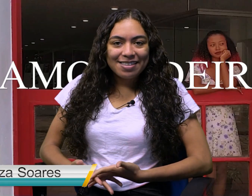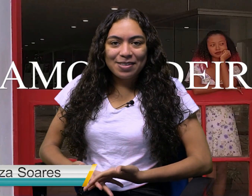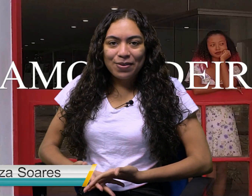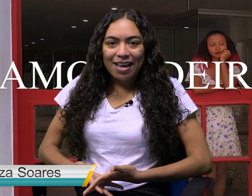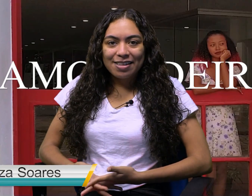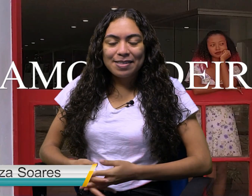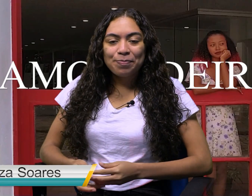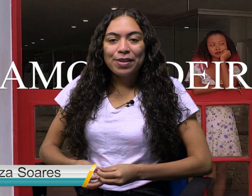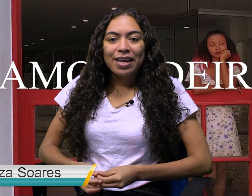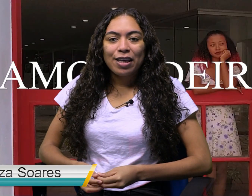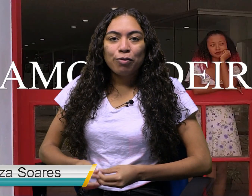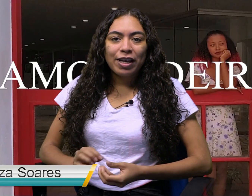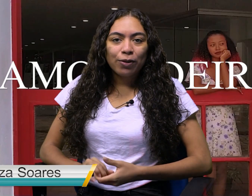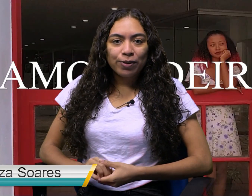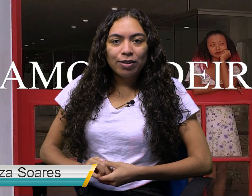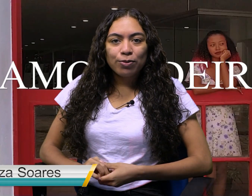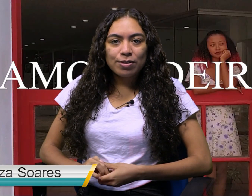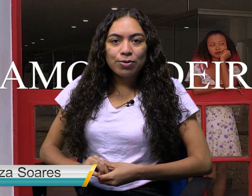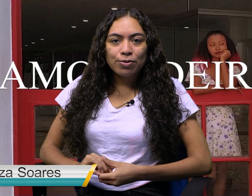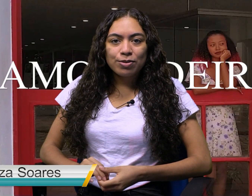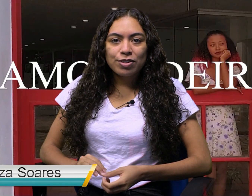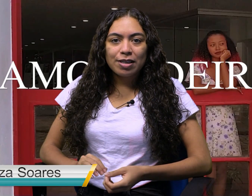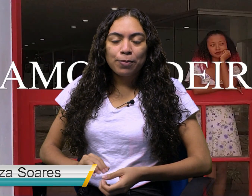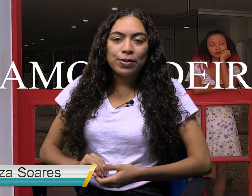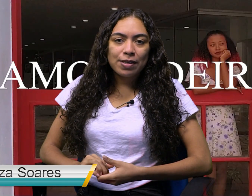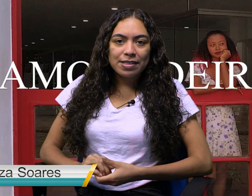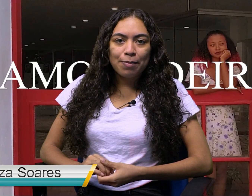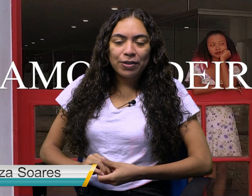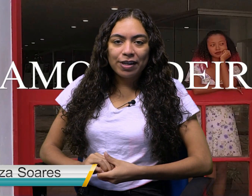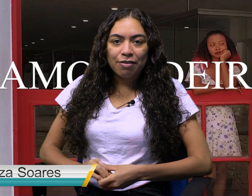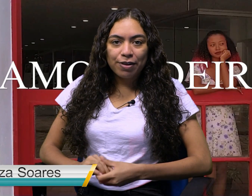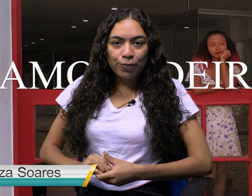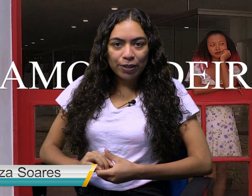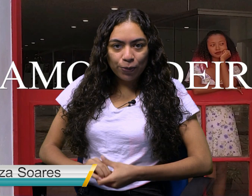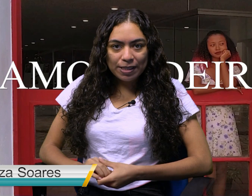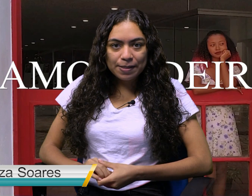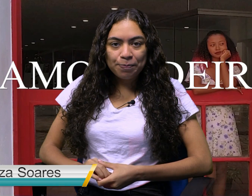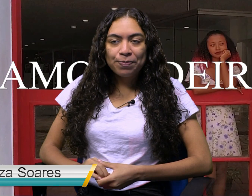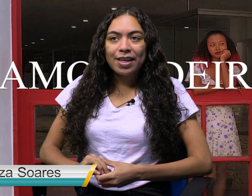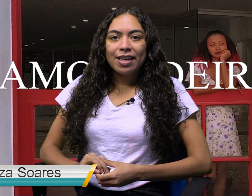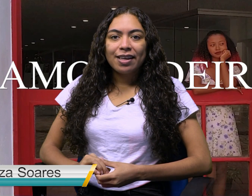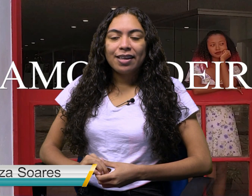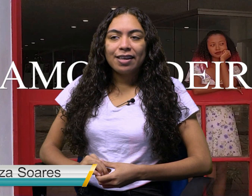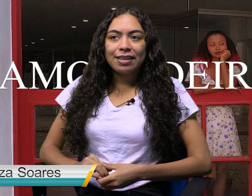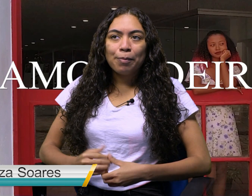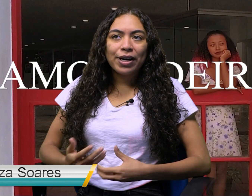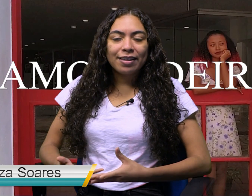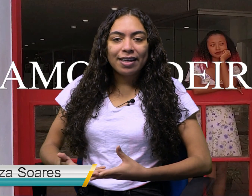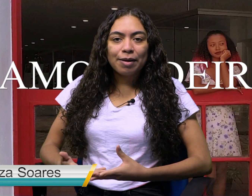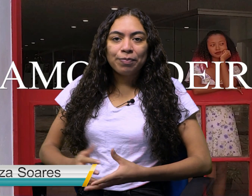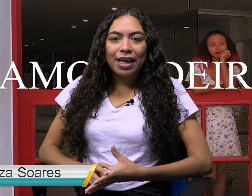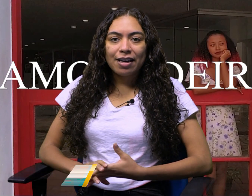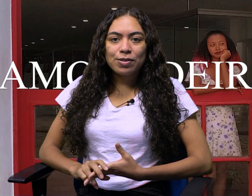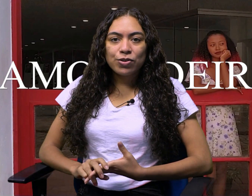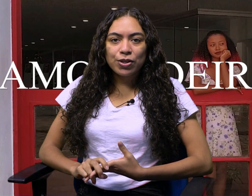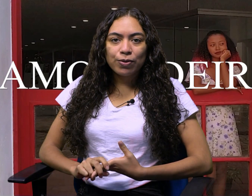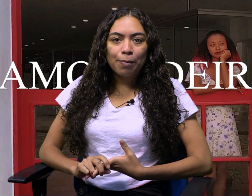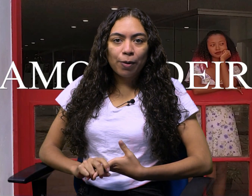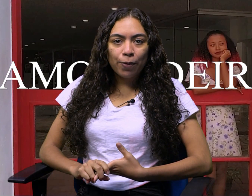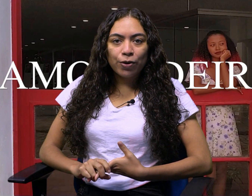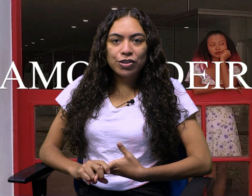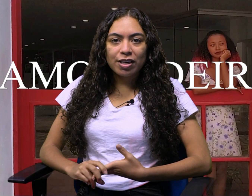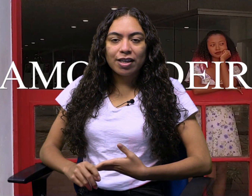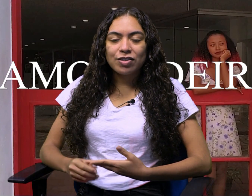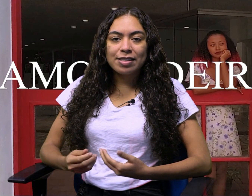Meu nome é Naísa Soares, eu fui aluna dos cursos de Produção Cinematográfica 1 e 2 e na Moradeira ela surgiu